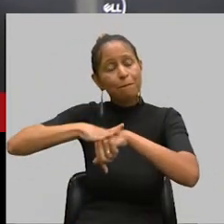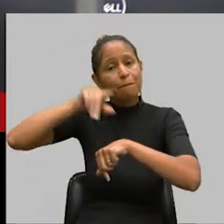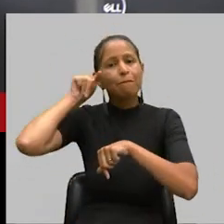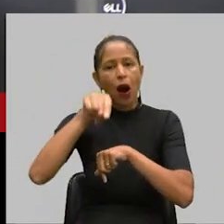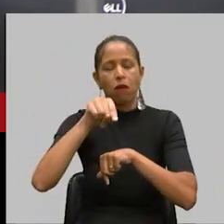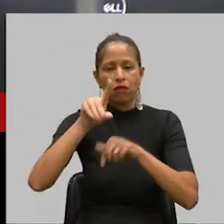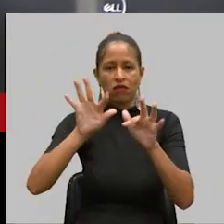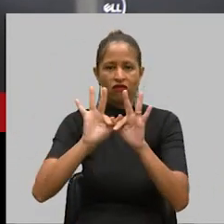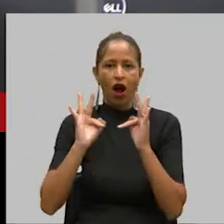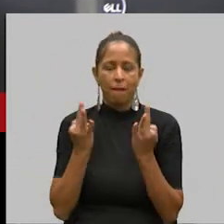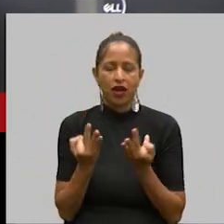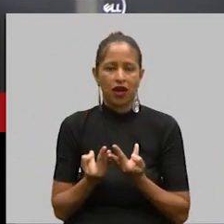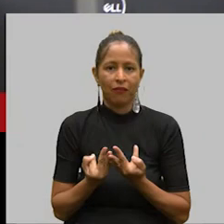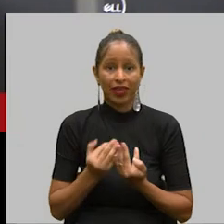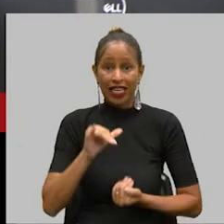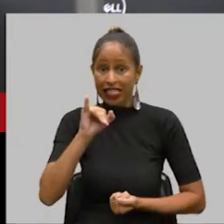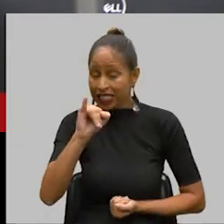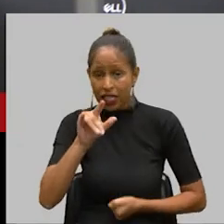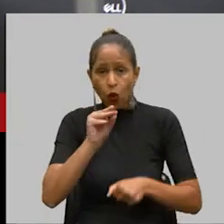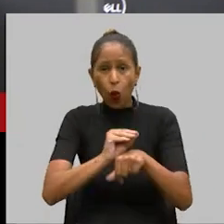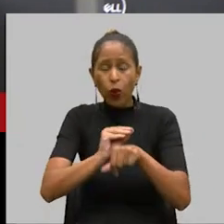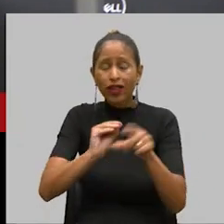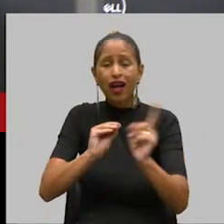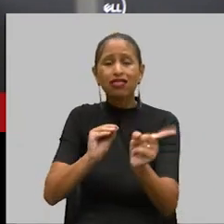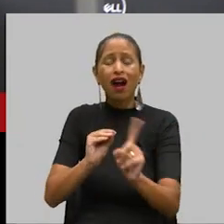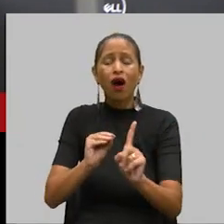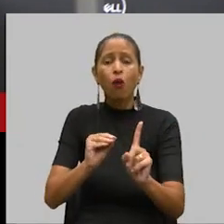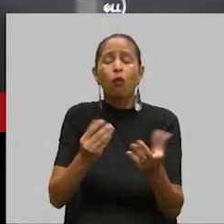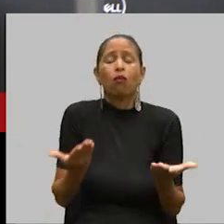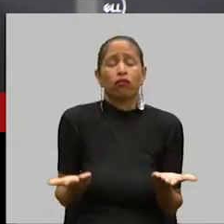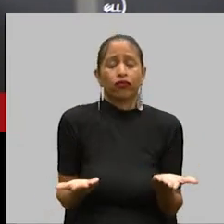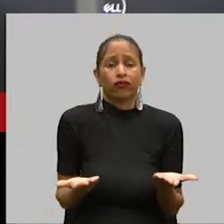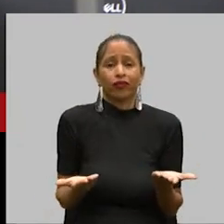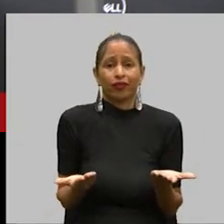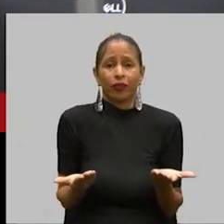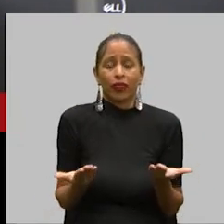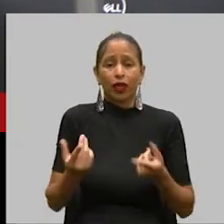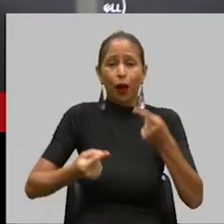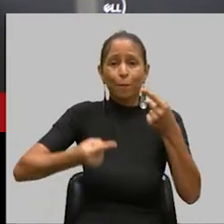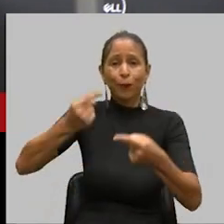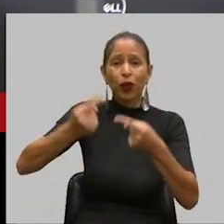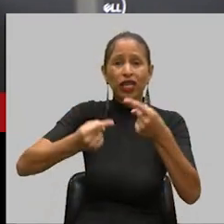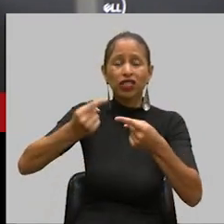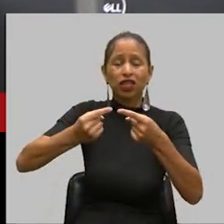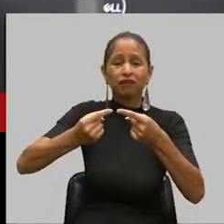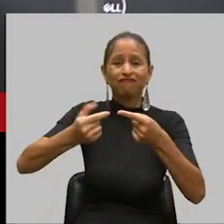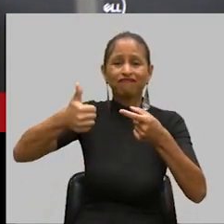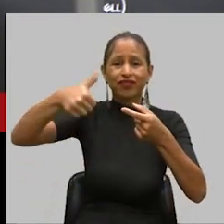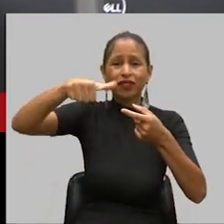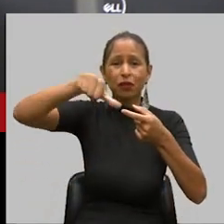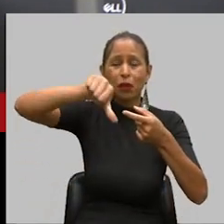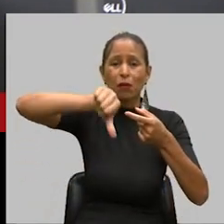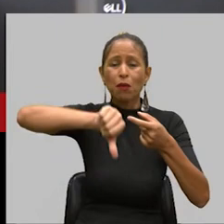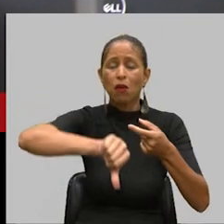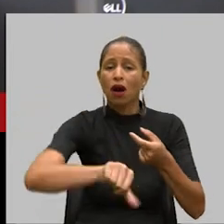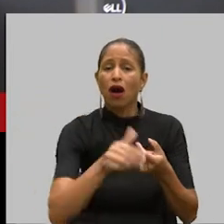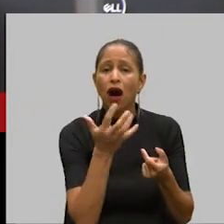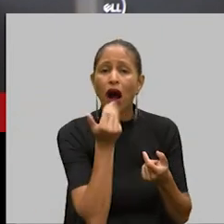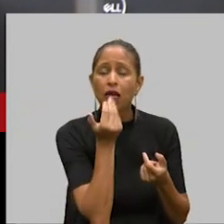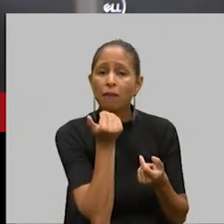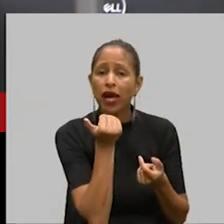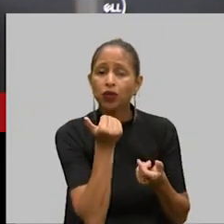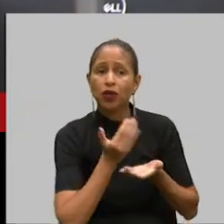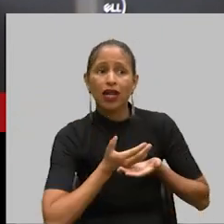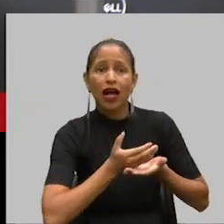familiar se nós não cuidamos disso o que nós teremos é uma política inflacionária de alimento que eleva